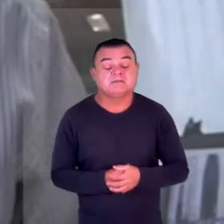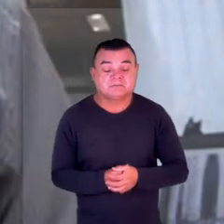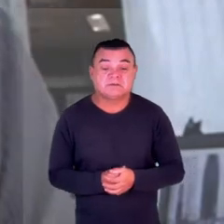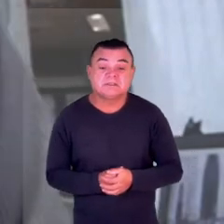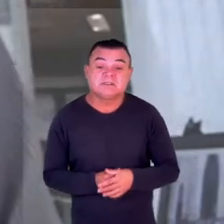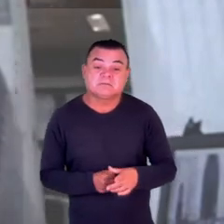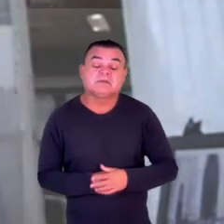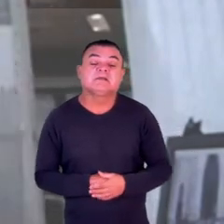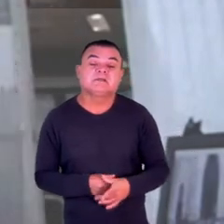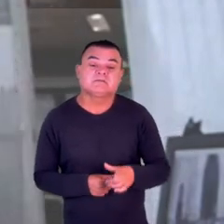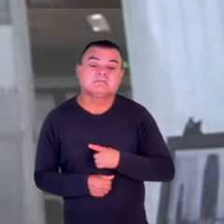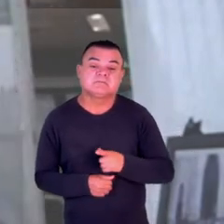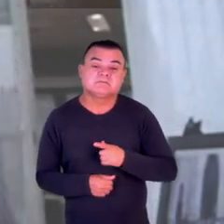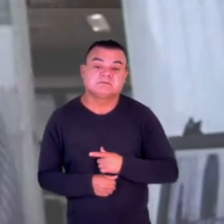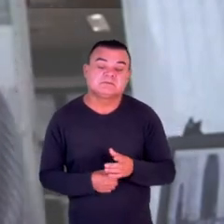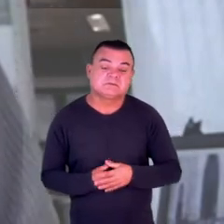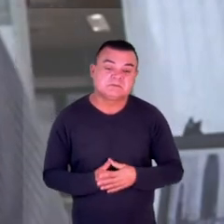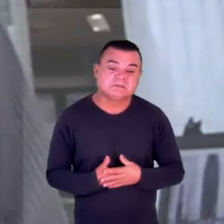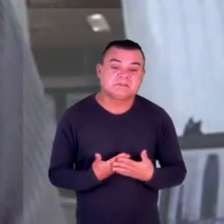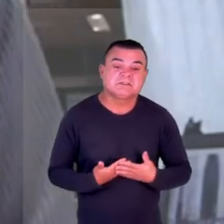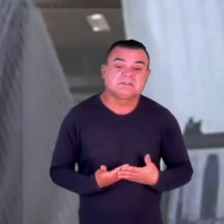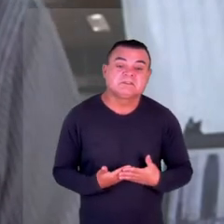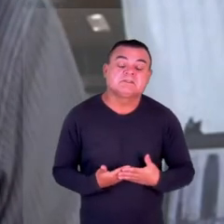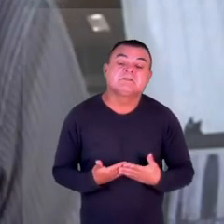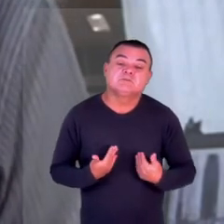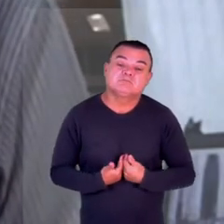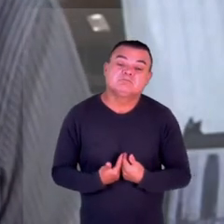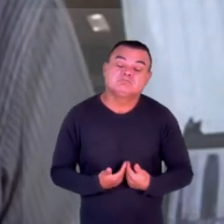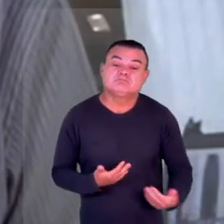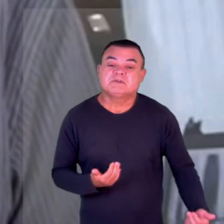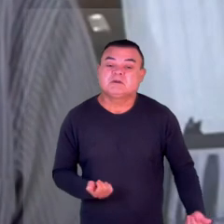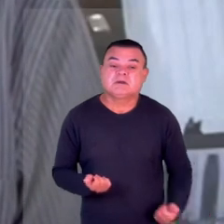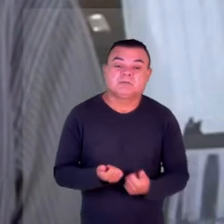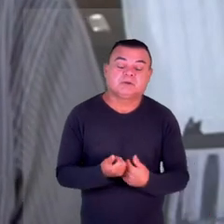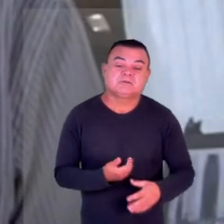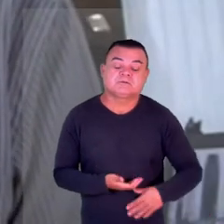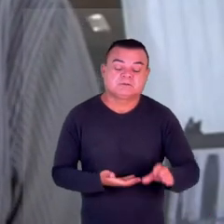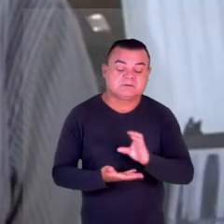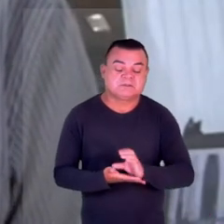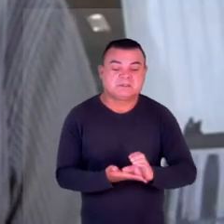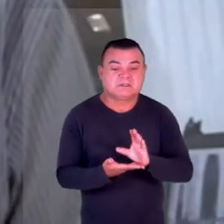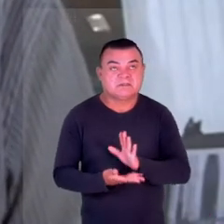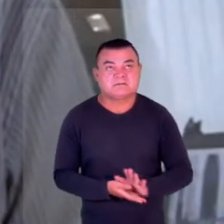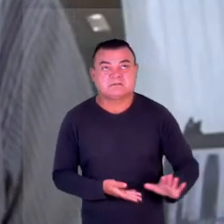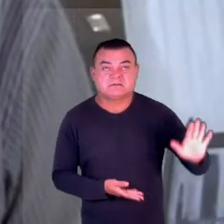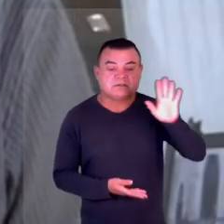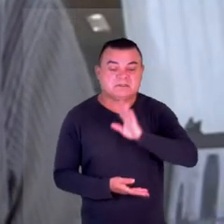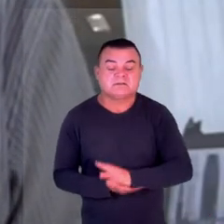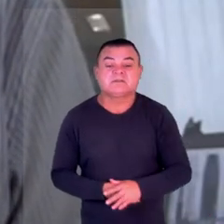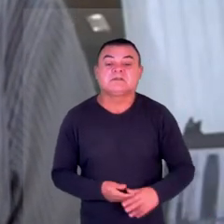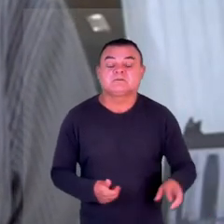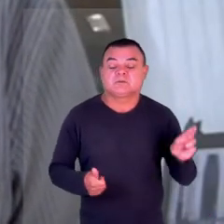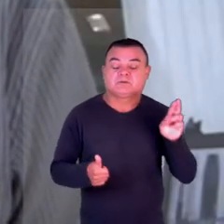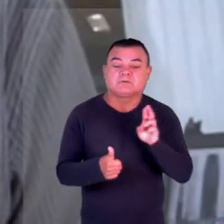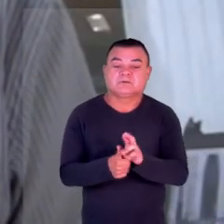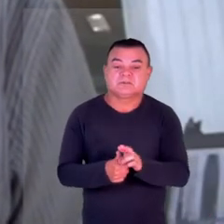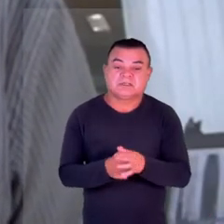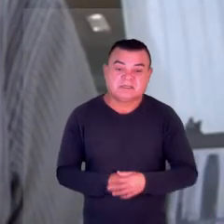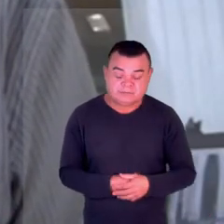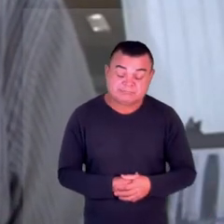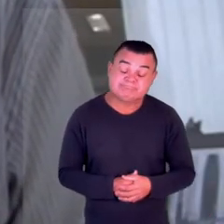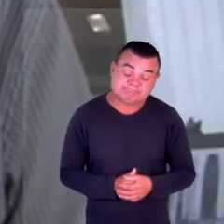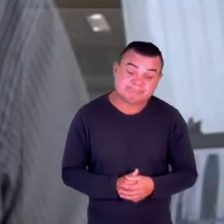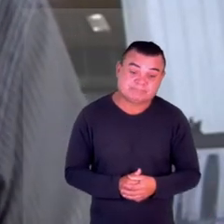uma deliberação nesse sentido do Conselho Nacional de de Procuradores Gerais provocados né esses